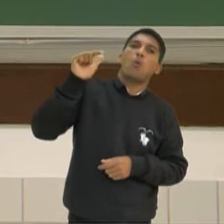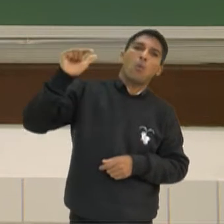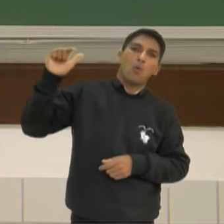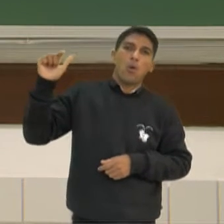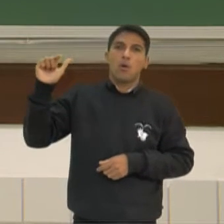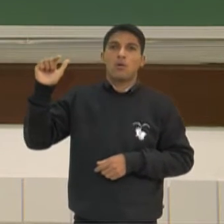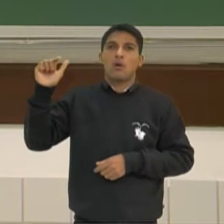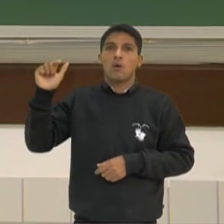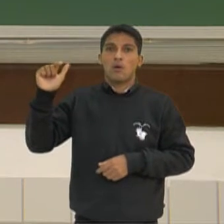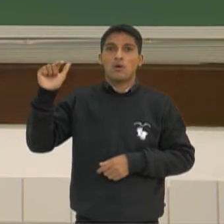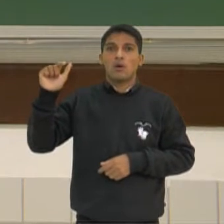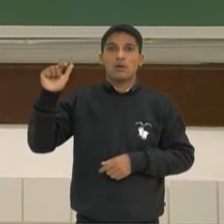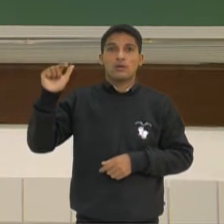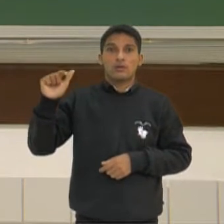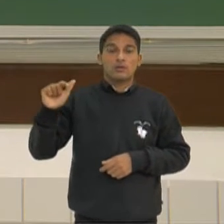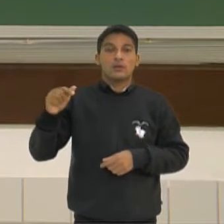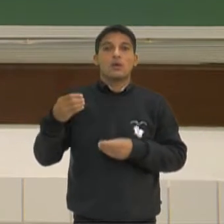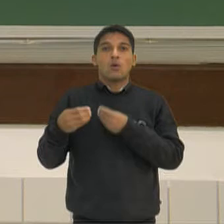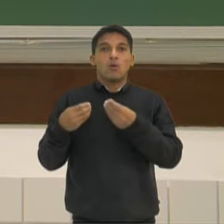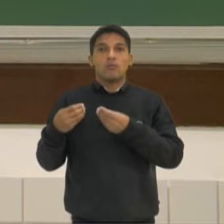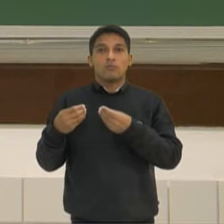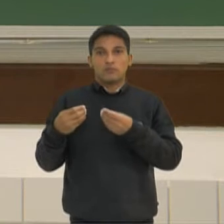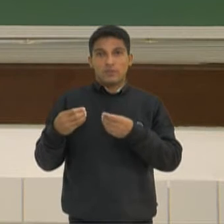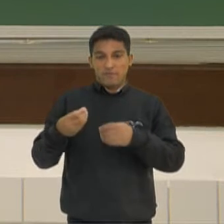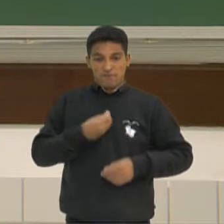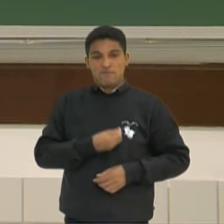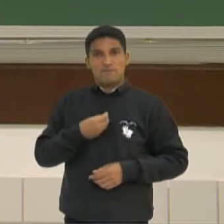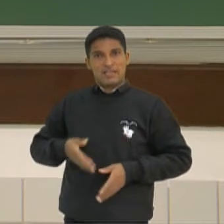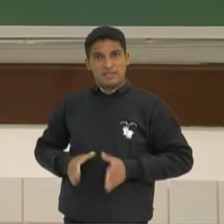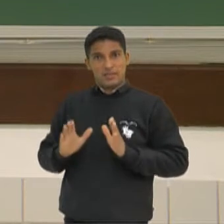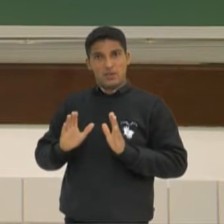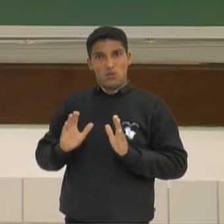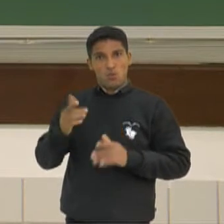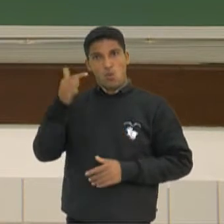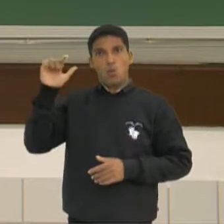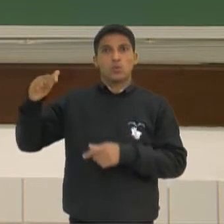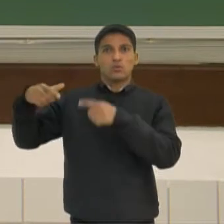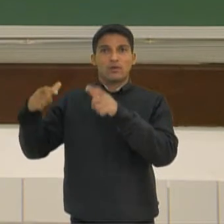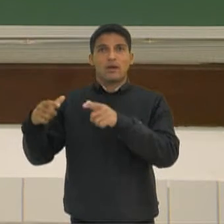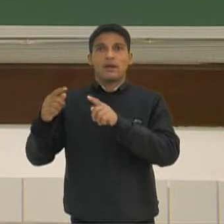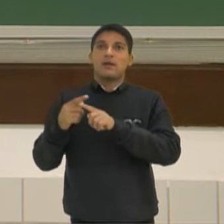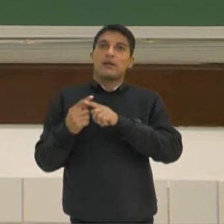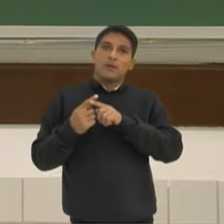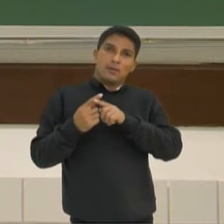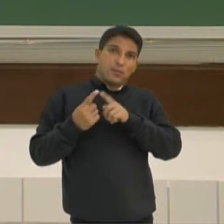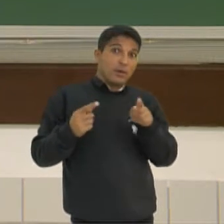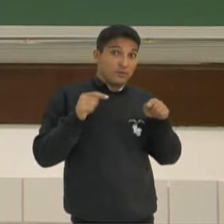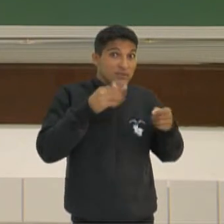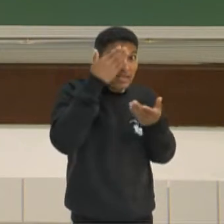islamismo estando localizado em outras regiões que não seja a Península Arábica.